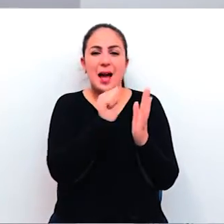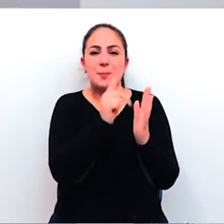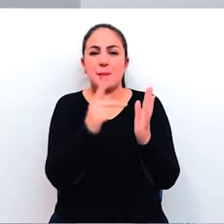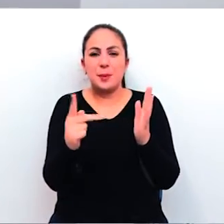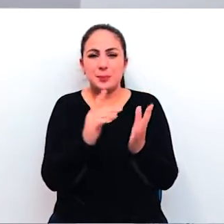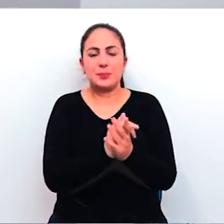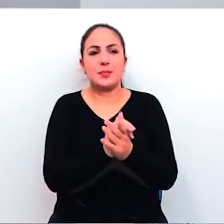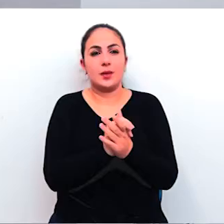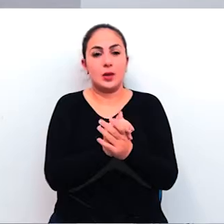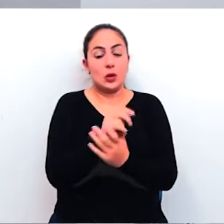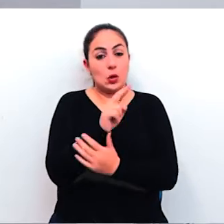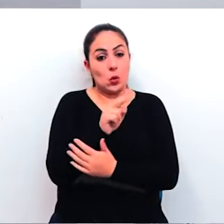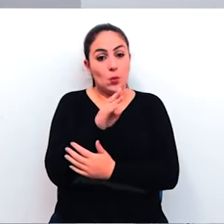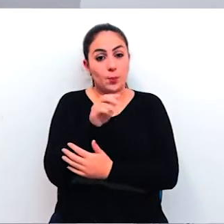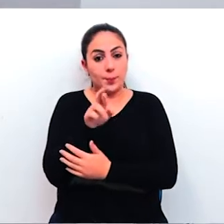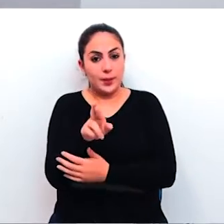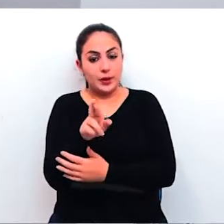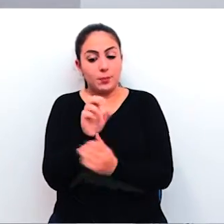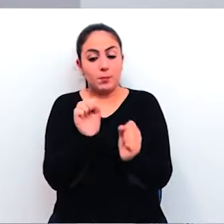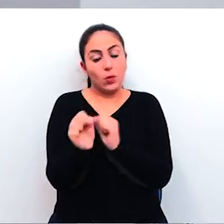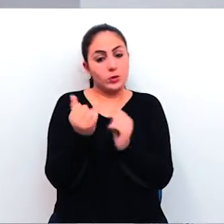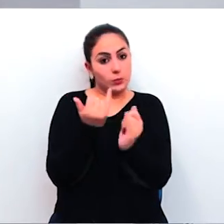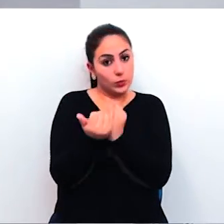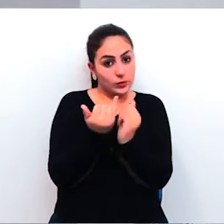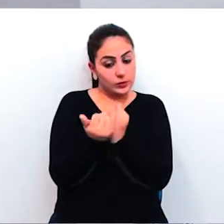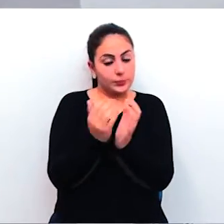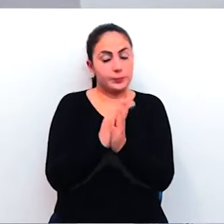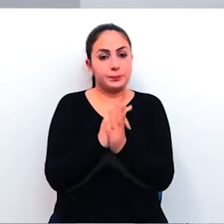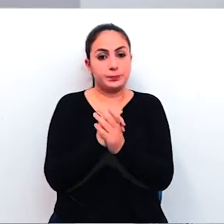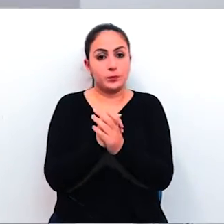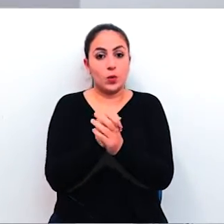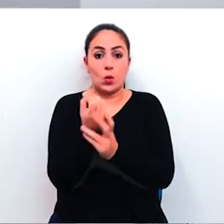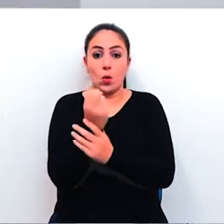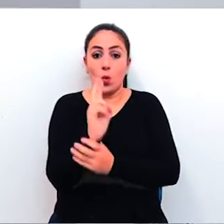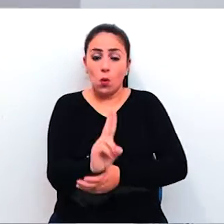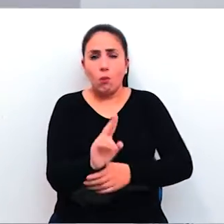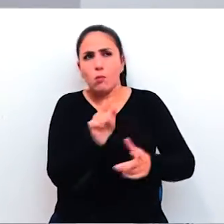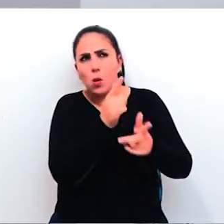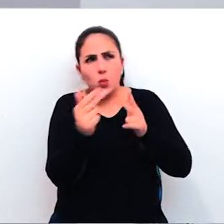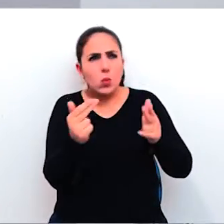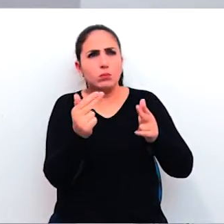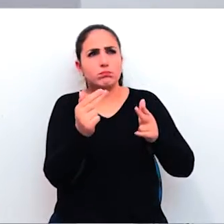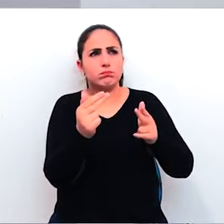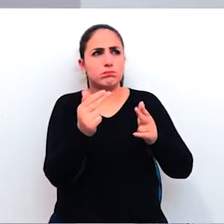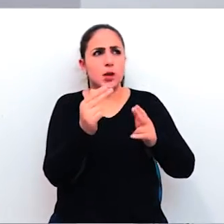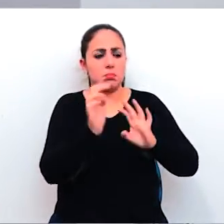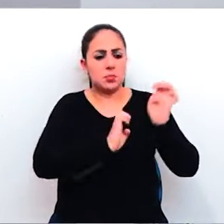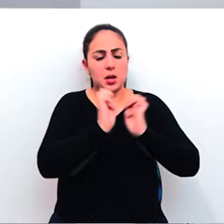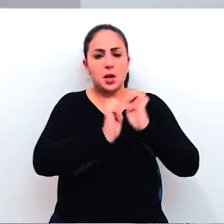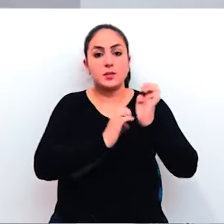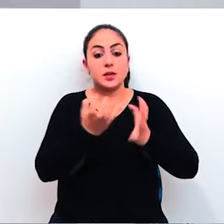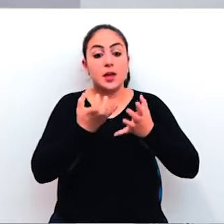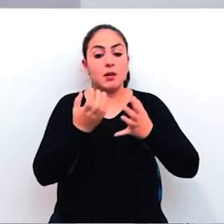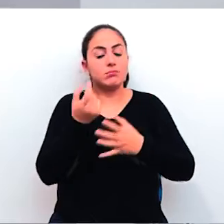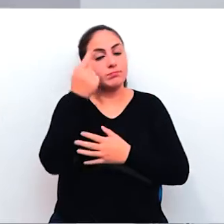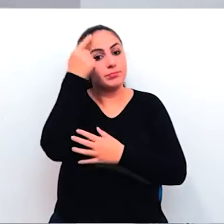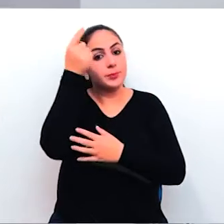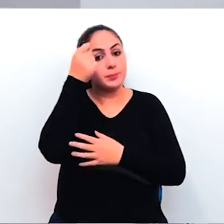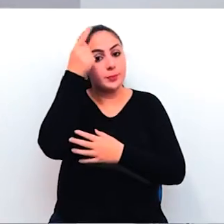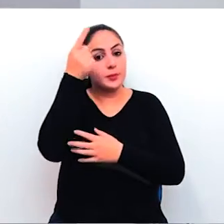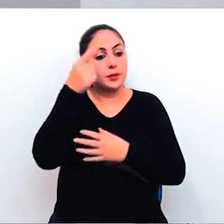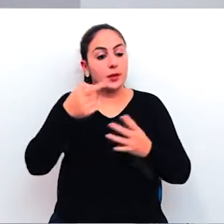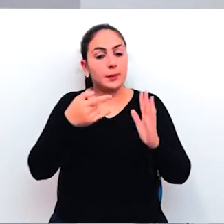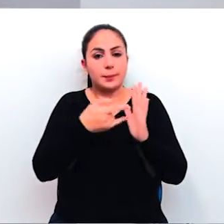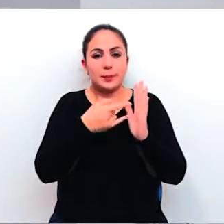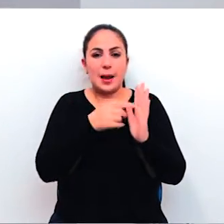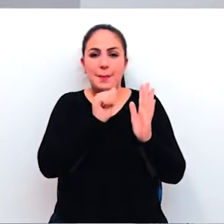você pode muito bem o próprio bergodi moto número por exemplo ou algum empreendedor alguém que queira montar